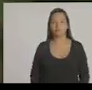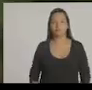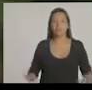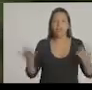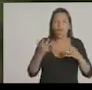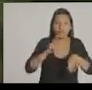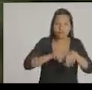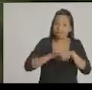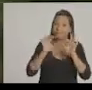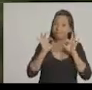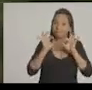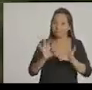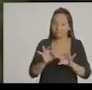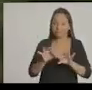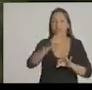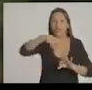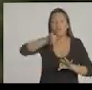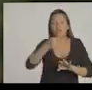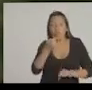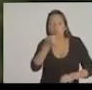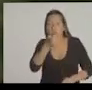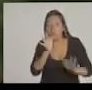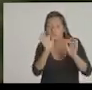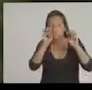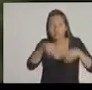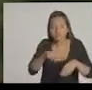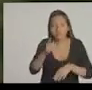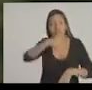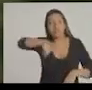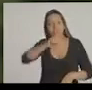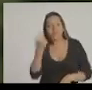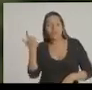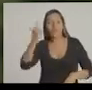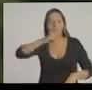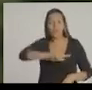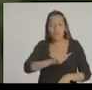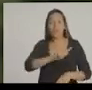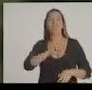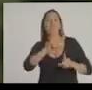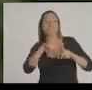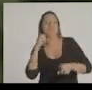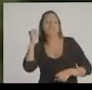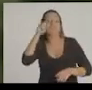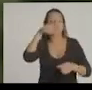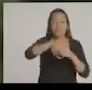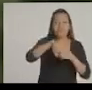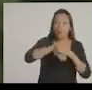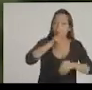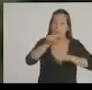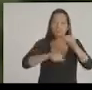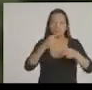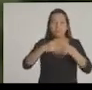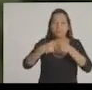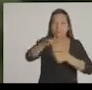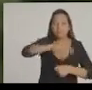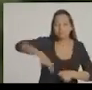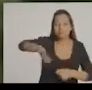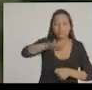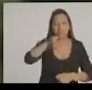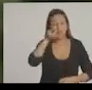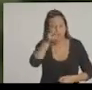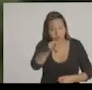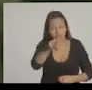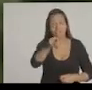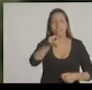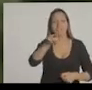hora é essa. Estamos na reta final. Temos uma chance concreta de vencermos a eleição e mudarmos completamente a história dessa cidade. É